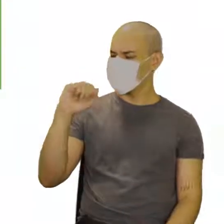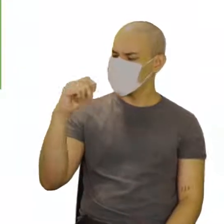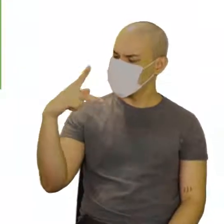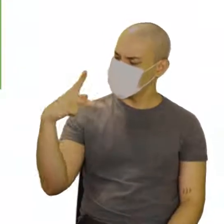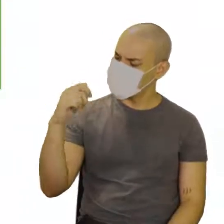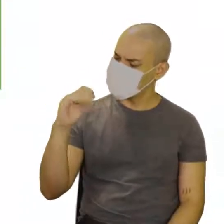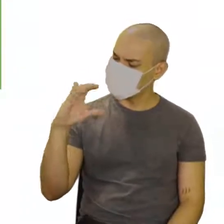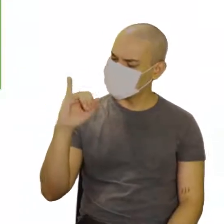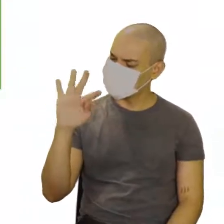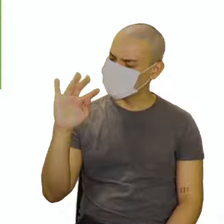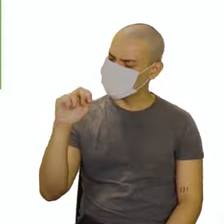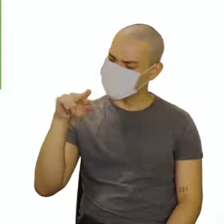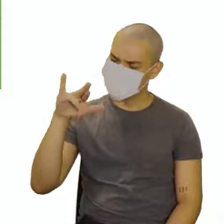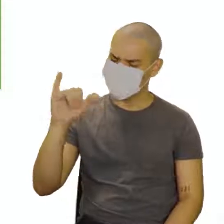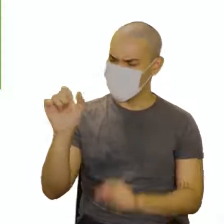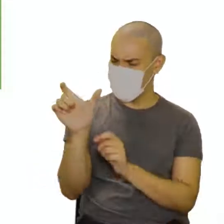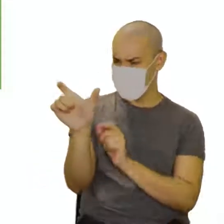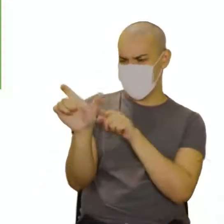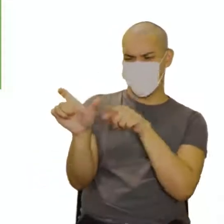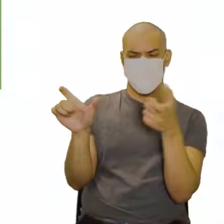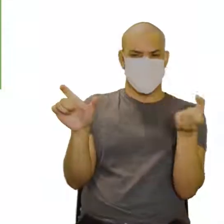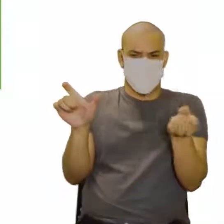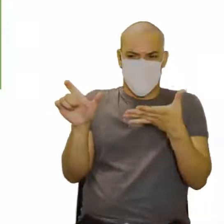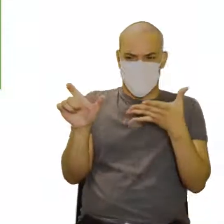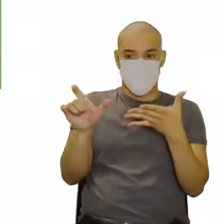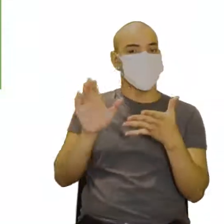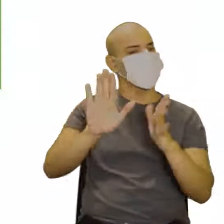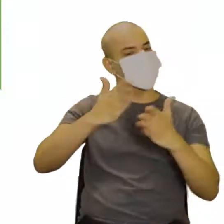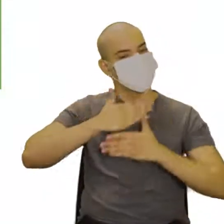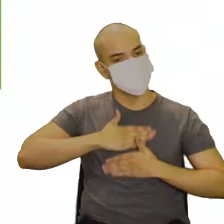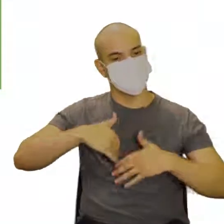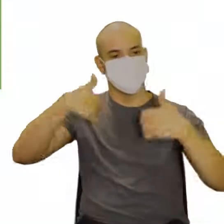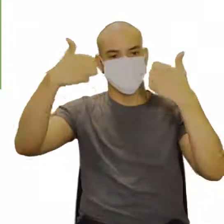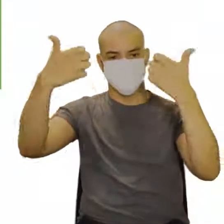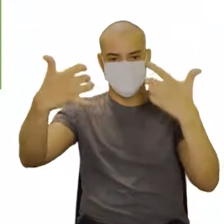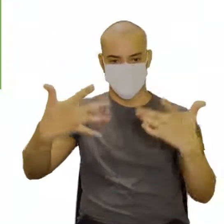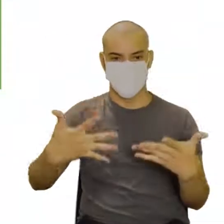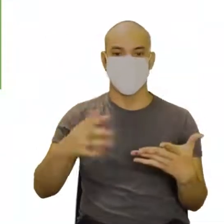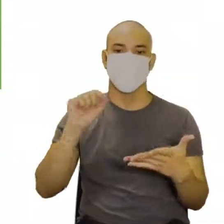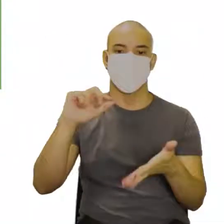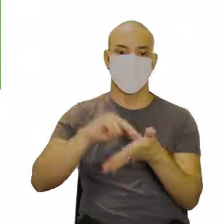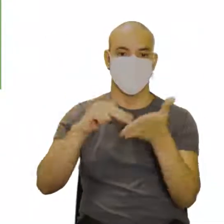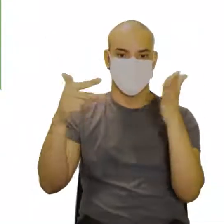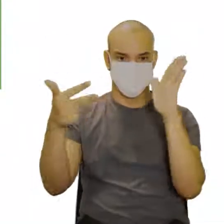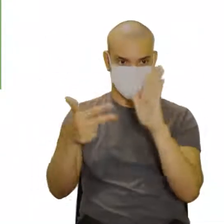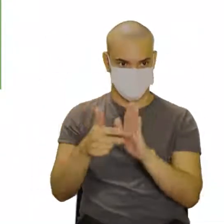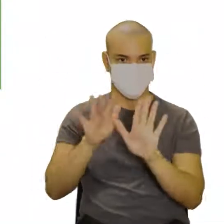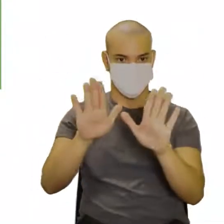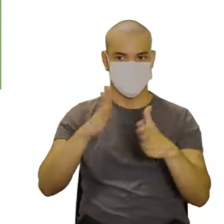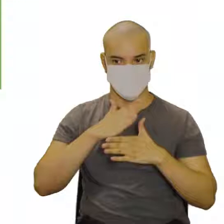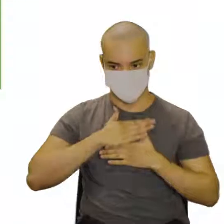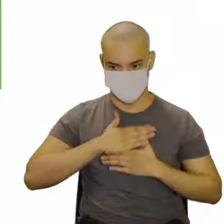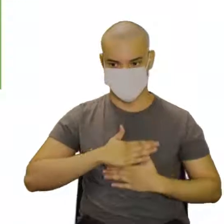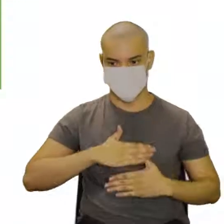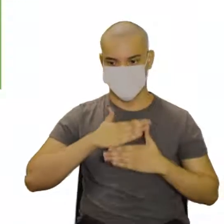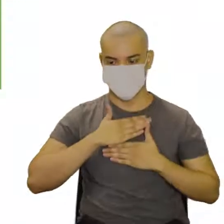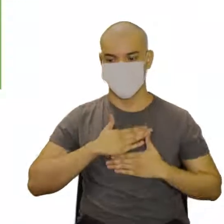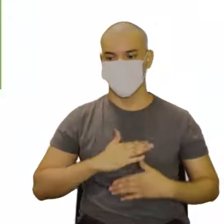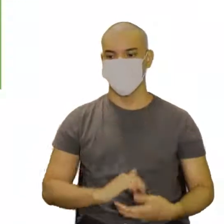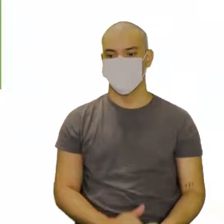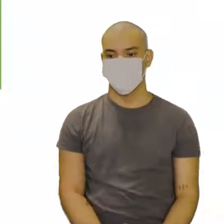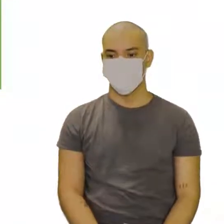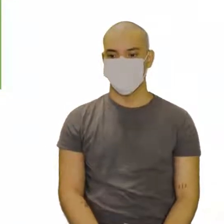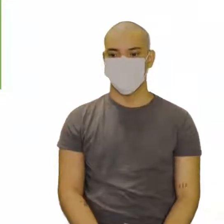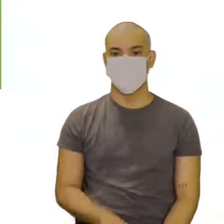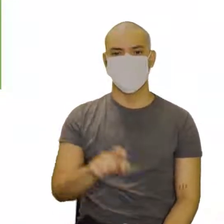capacitância, essa palavra é nova. Pessoal, a gente vai definir aí o que é capacitância, ok?